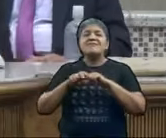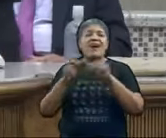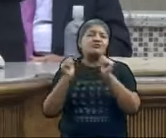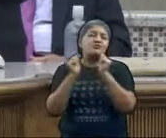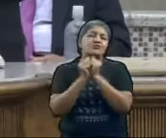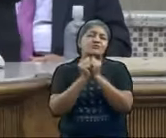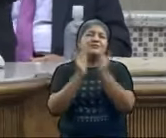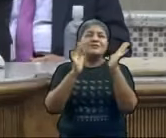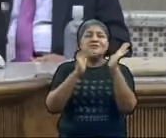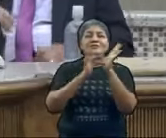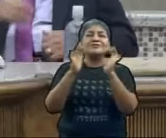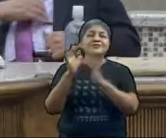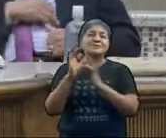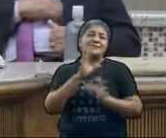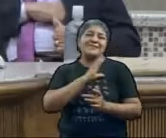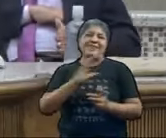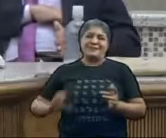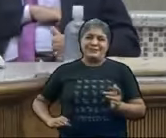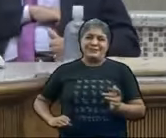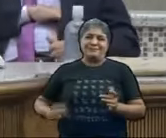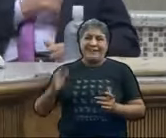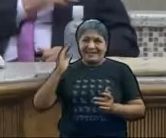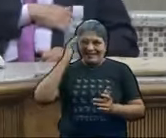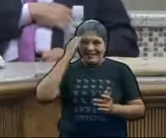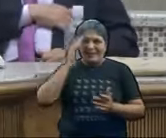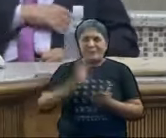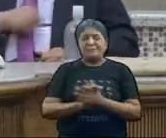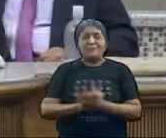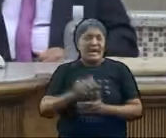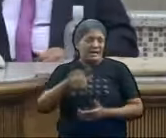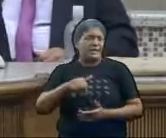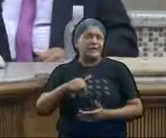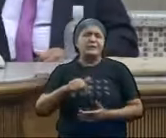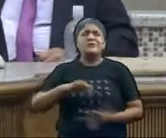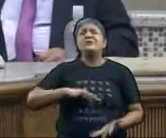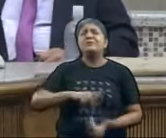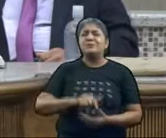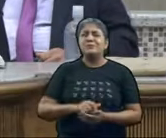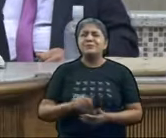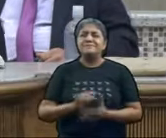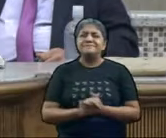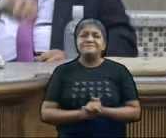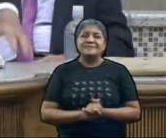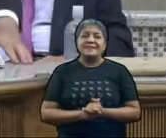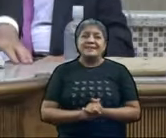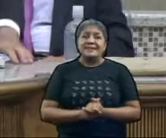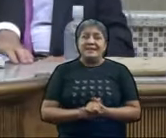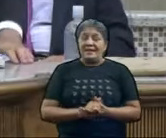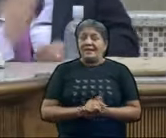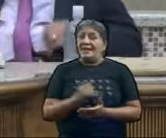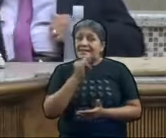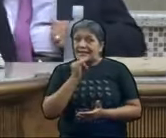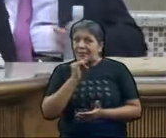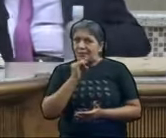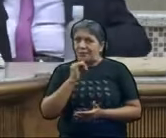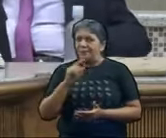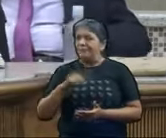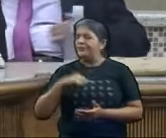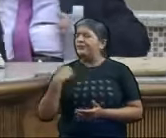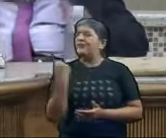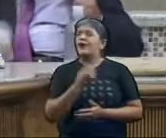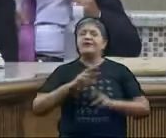Cristo Jesus. Não é isso, irmãos? Quantas vezes a igreja se reúne aqui, o povo de